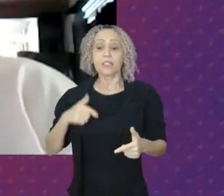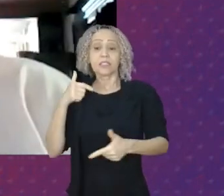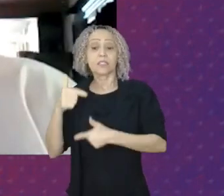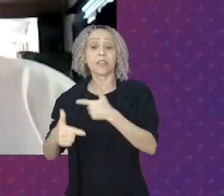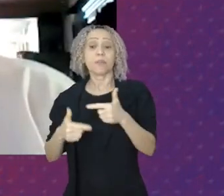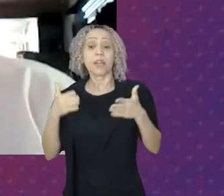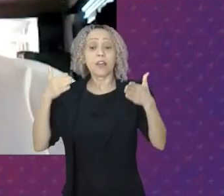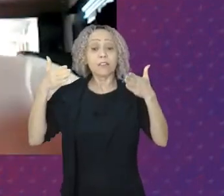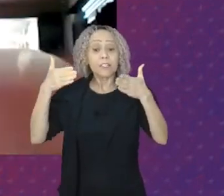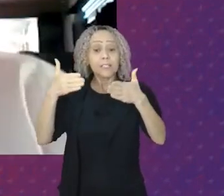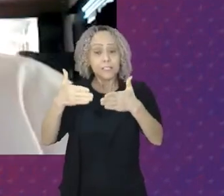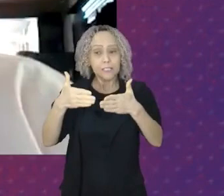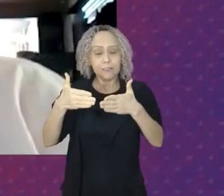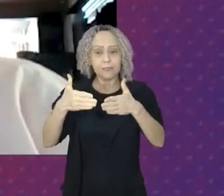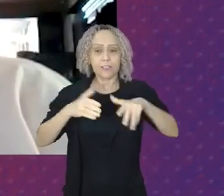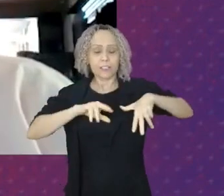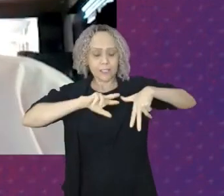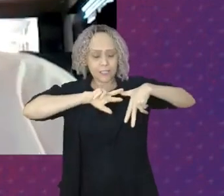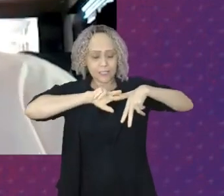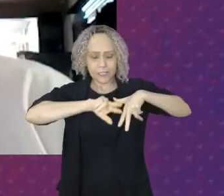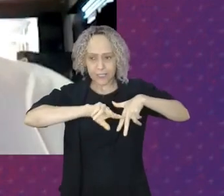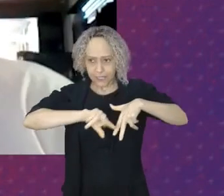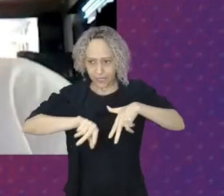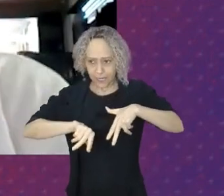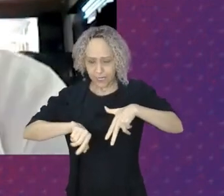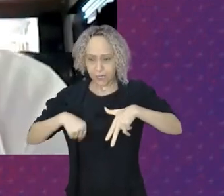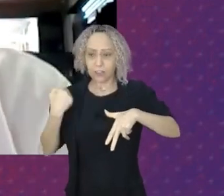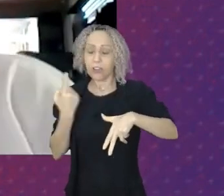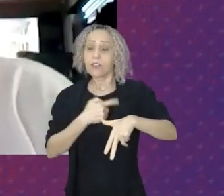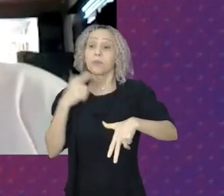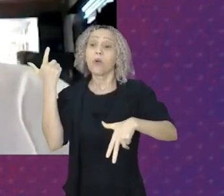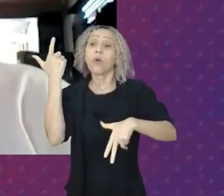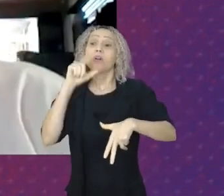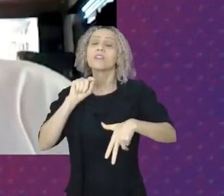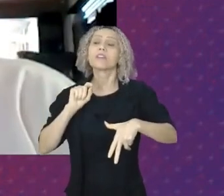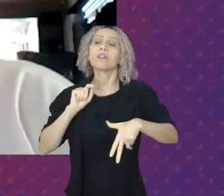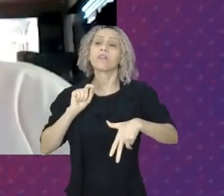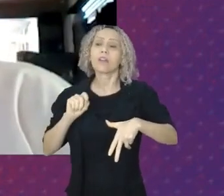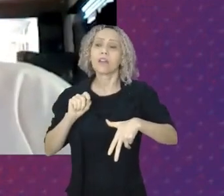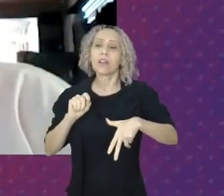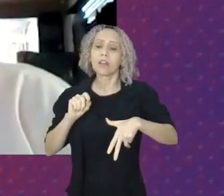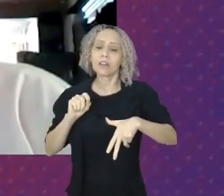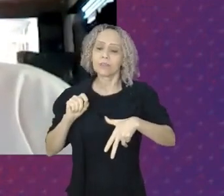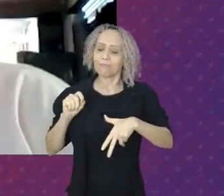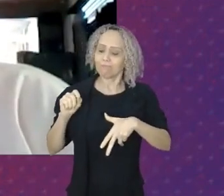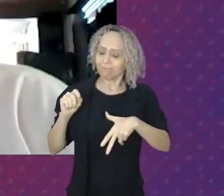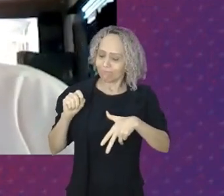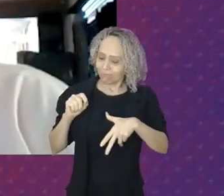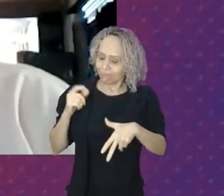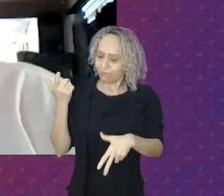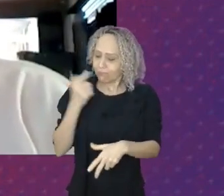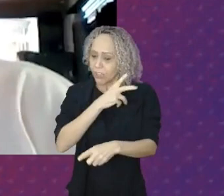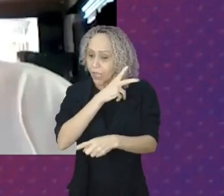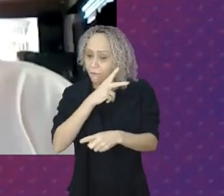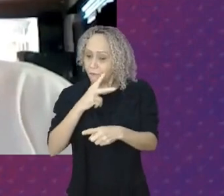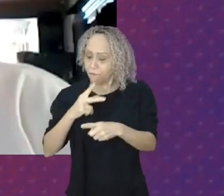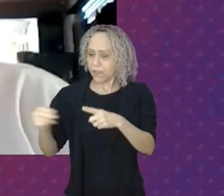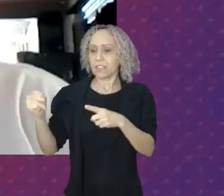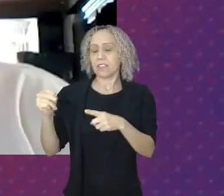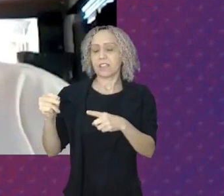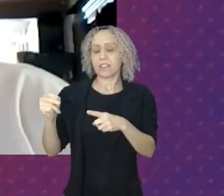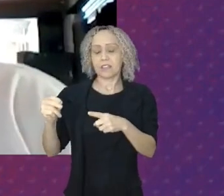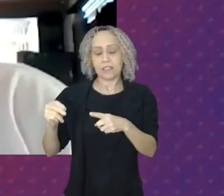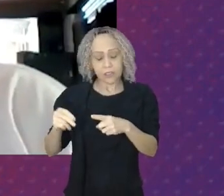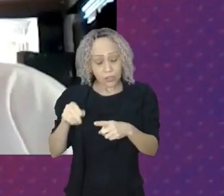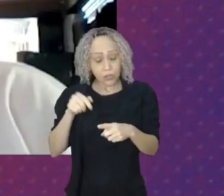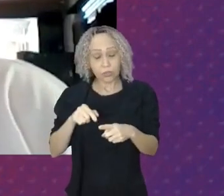viés de gênero, nós vamos conseguir fazer o atravessamento dessa política por todas